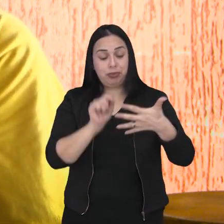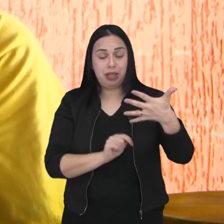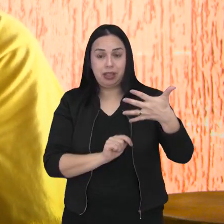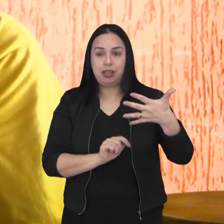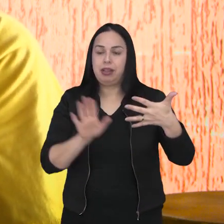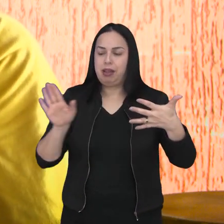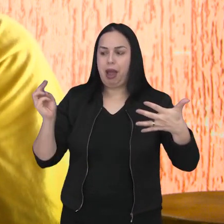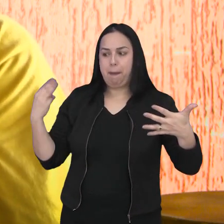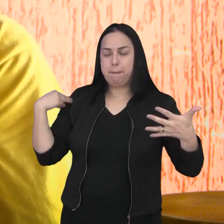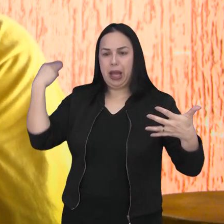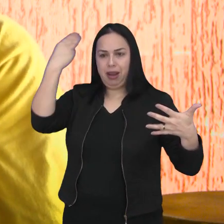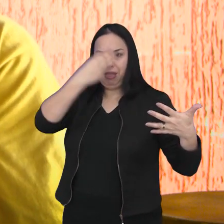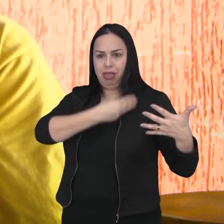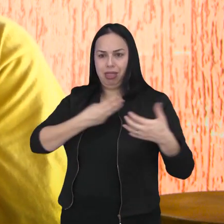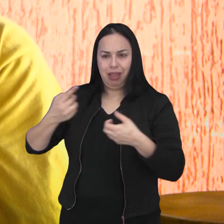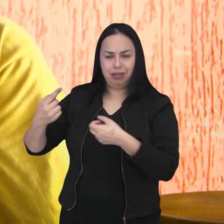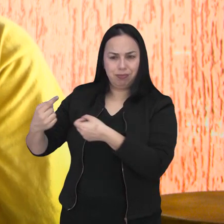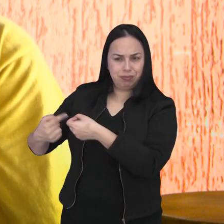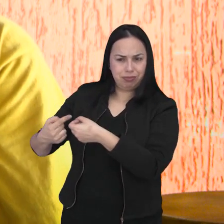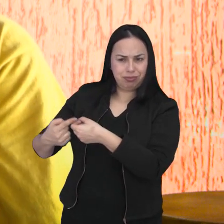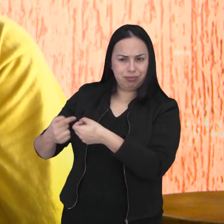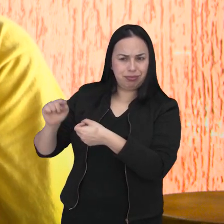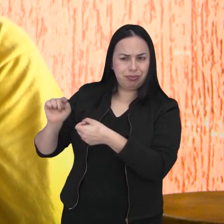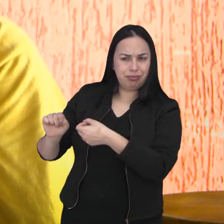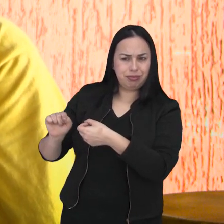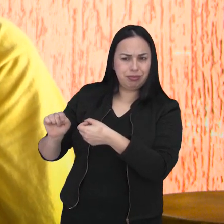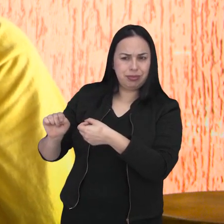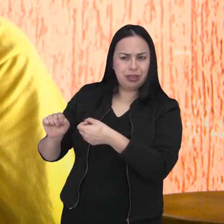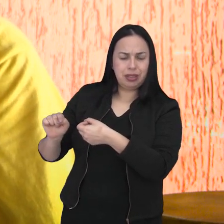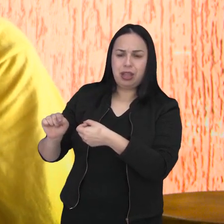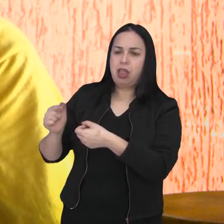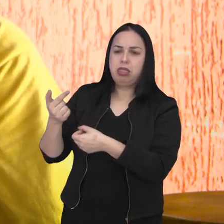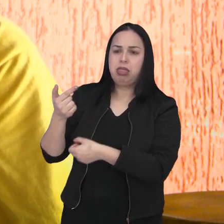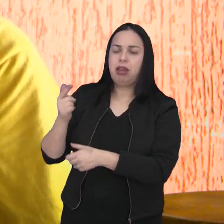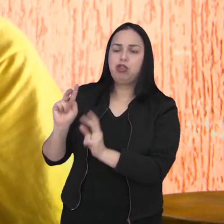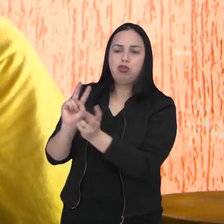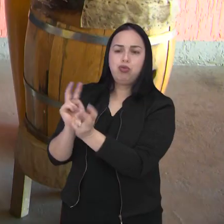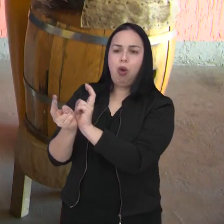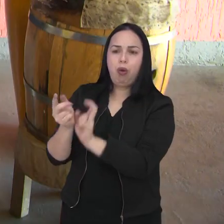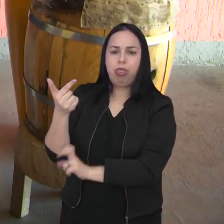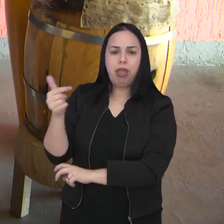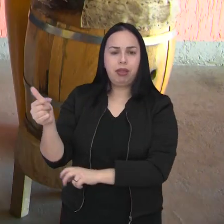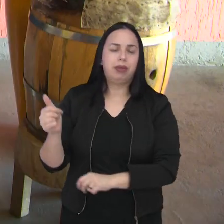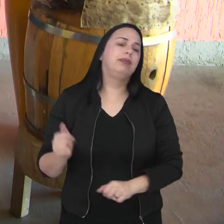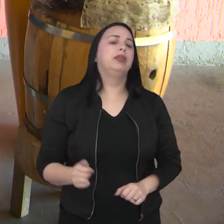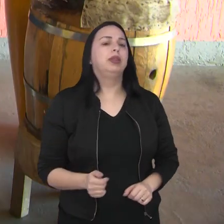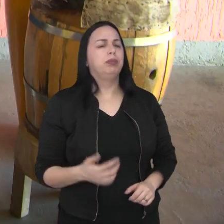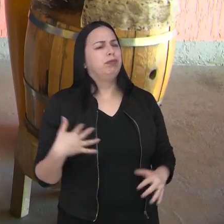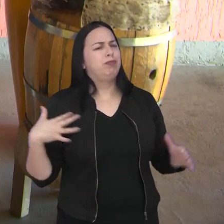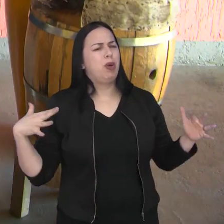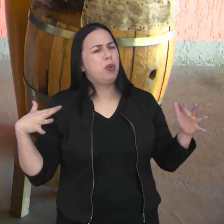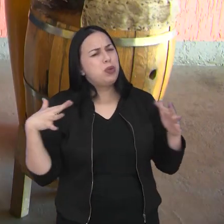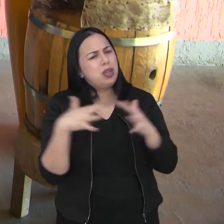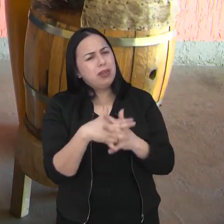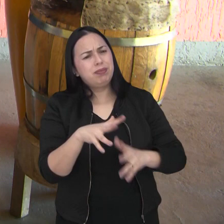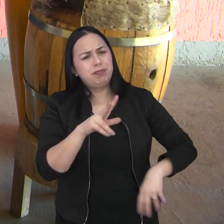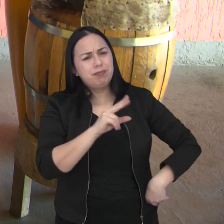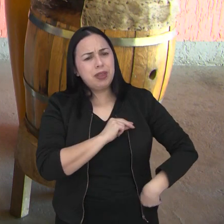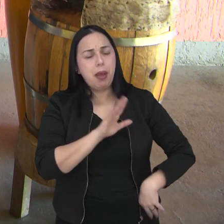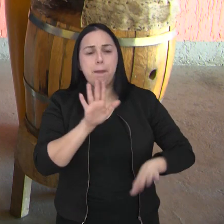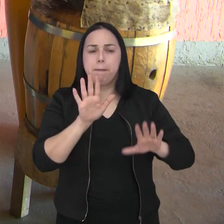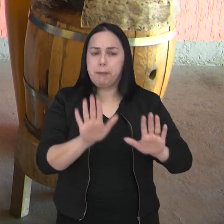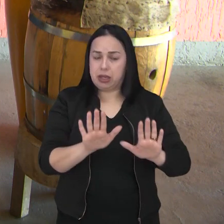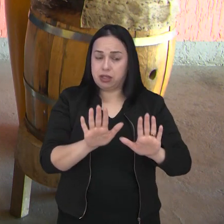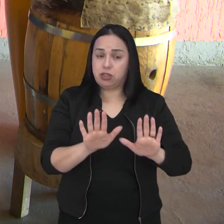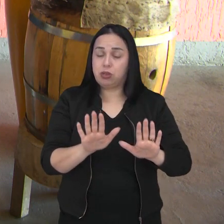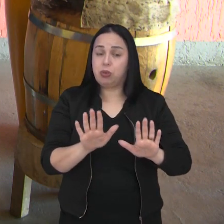E apesar de Aparecida ser assim, mas não, Aparecida não tem nenhum grupo de jongo. Poxa, eu confundi, mas qual que é a